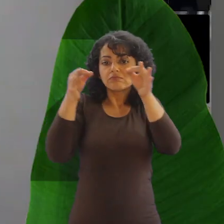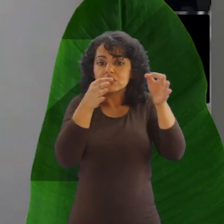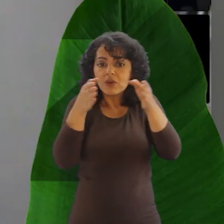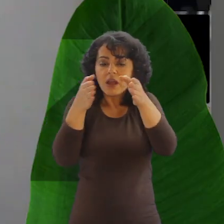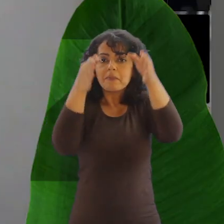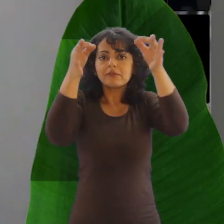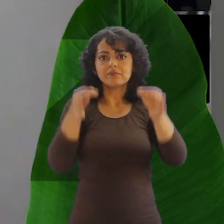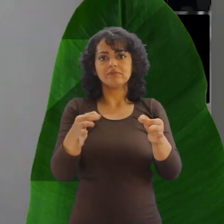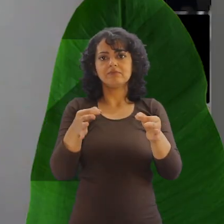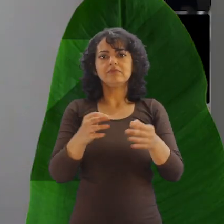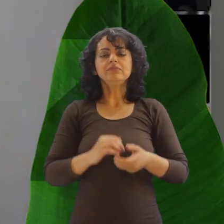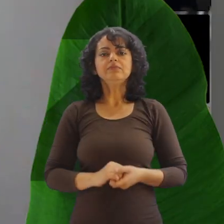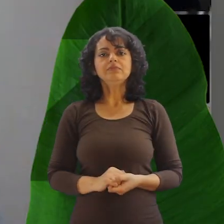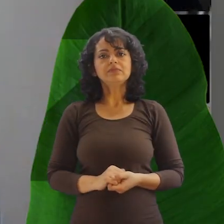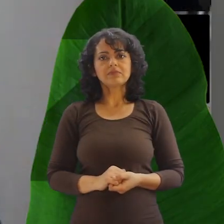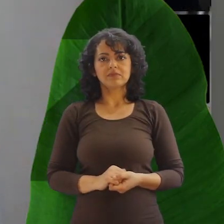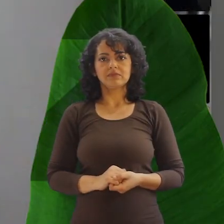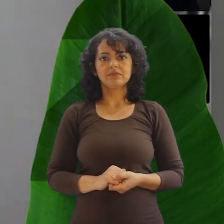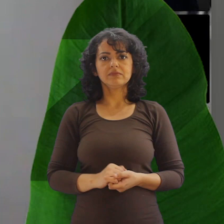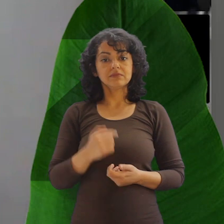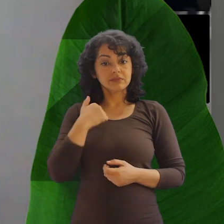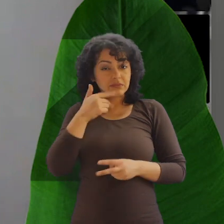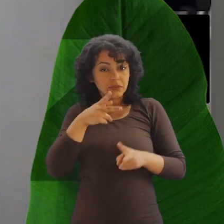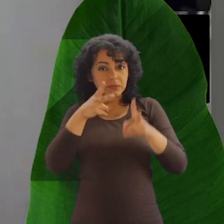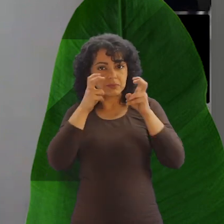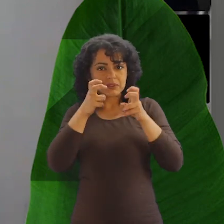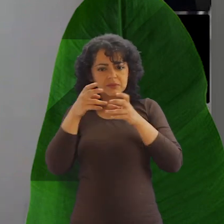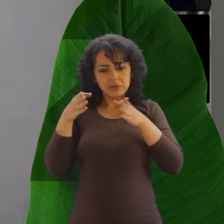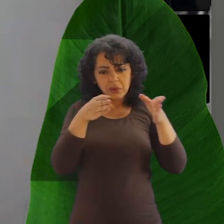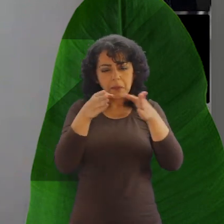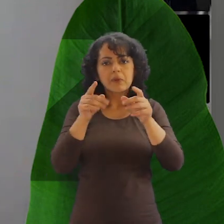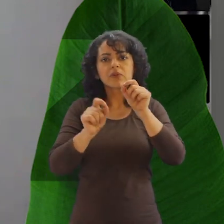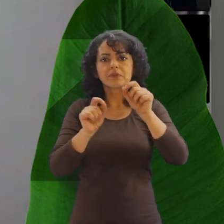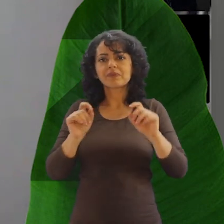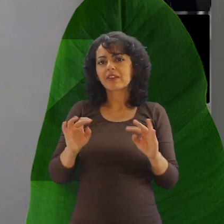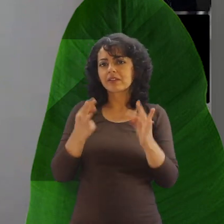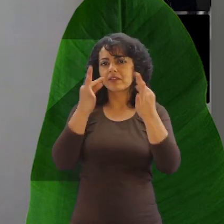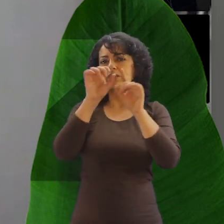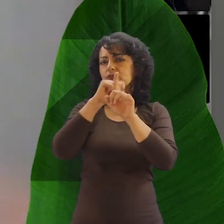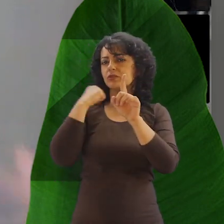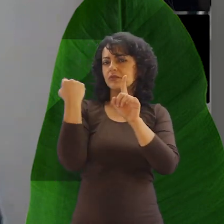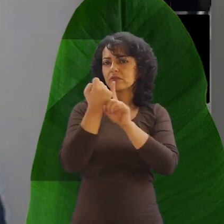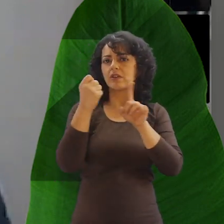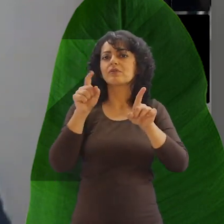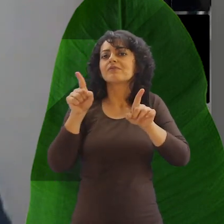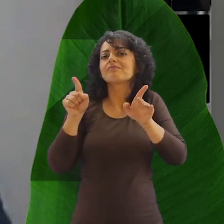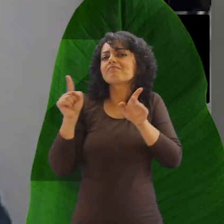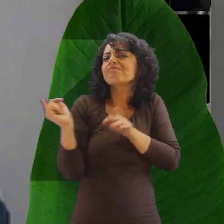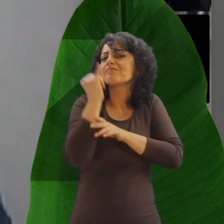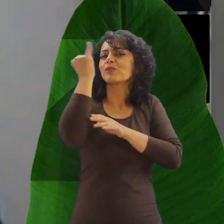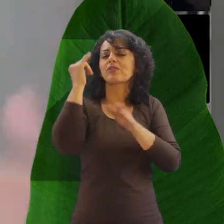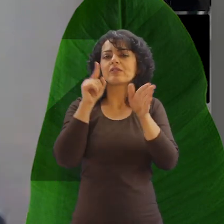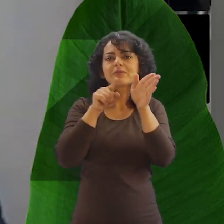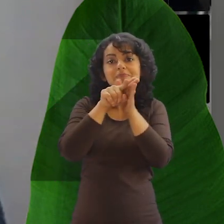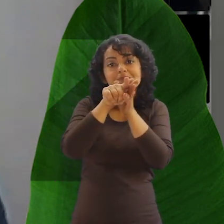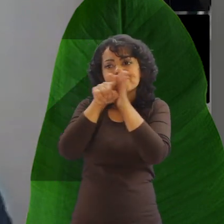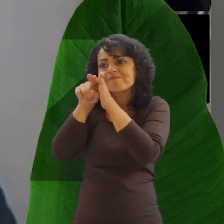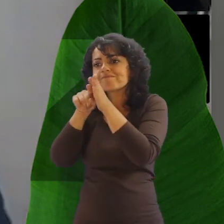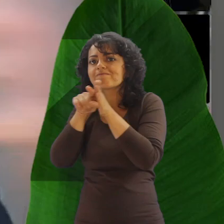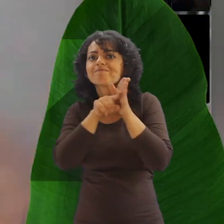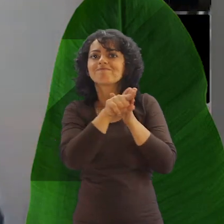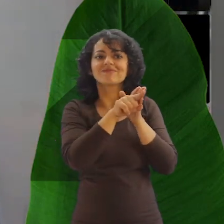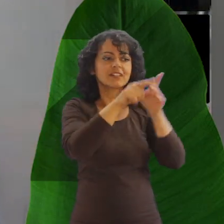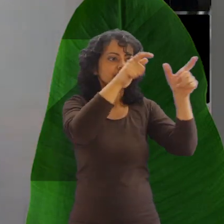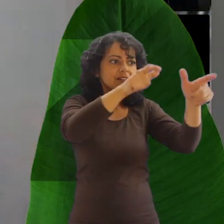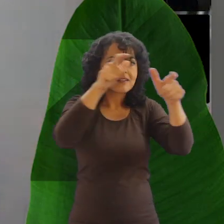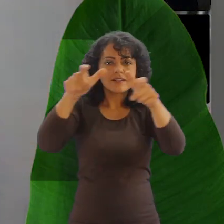caminho. Então, eu vejo um caminho aí as tecnologias sociais, eu vejo a importância da pesquisa qualitativa, de ouvir os